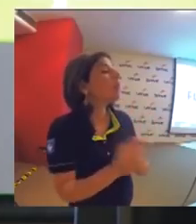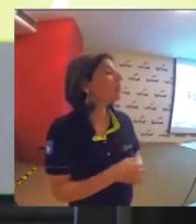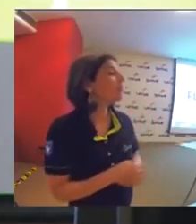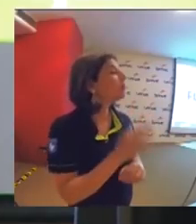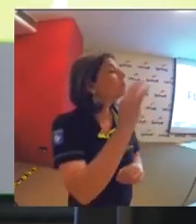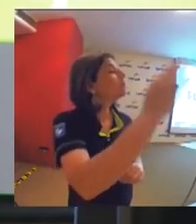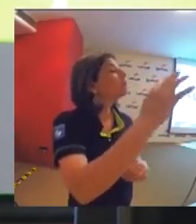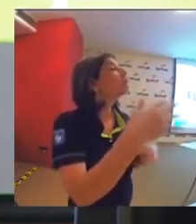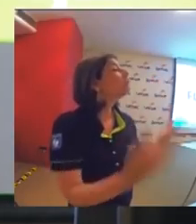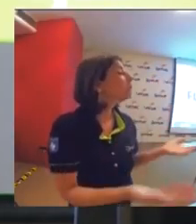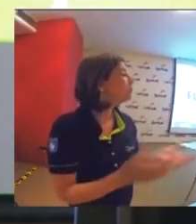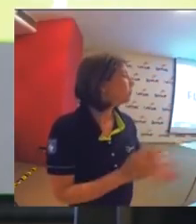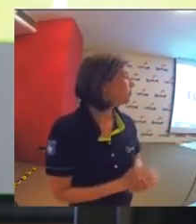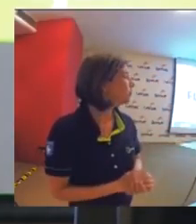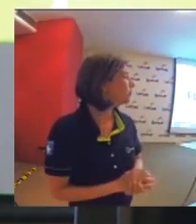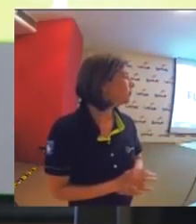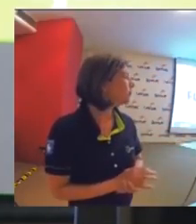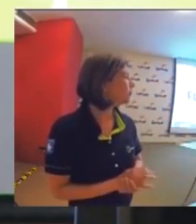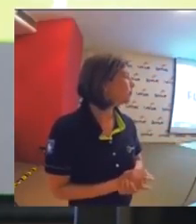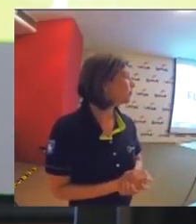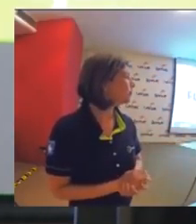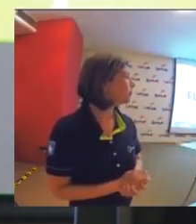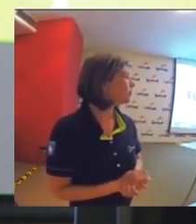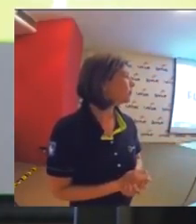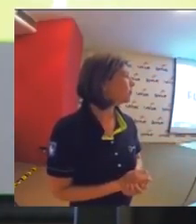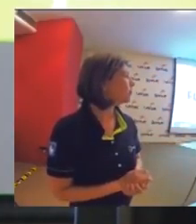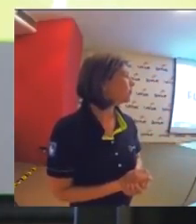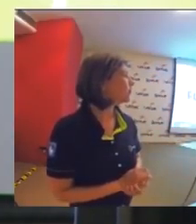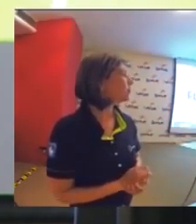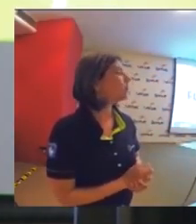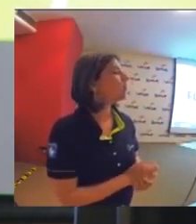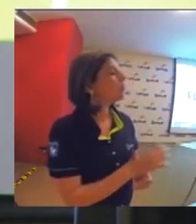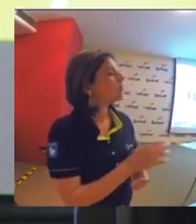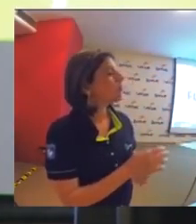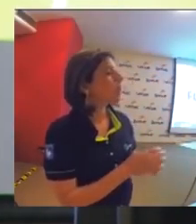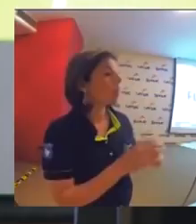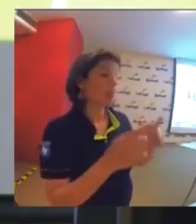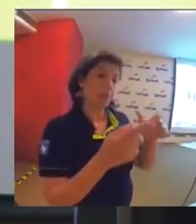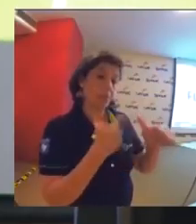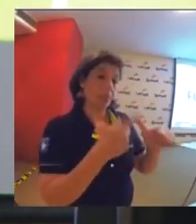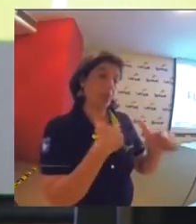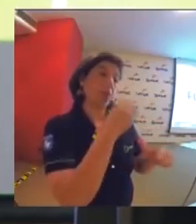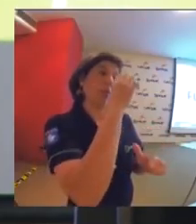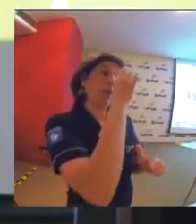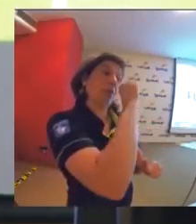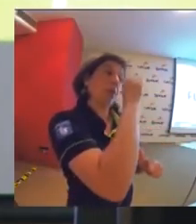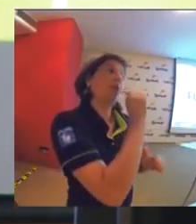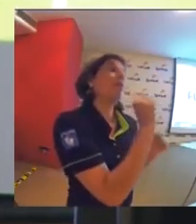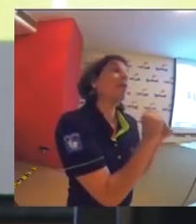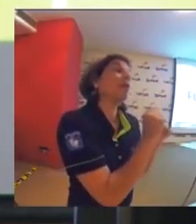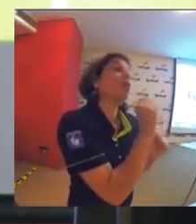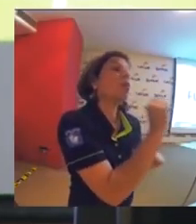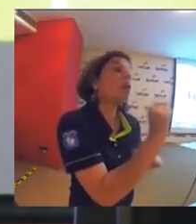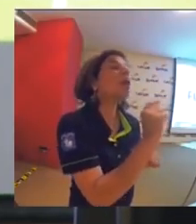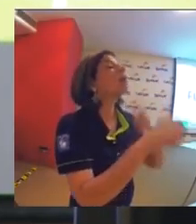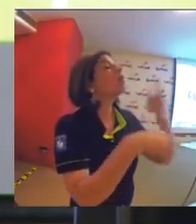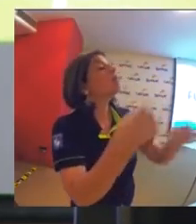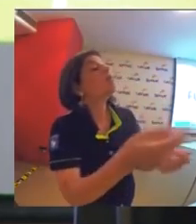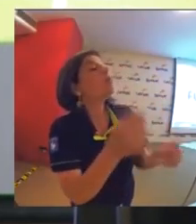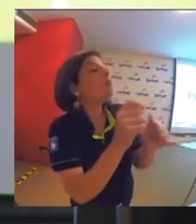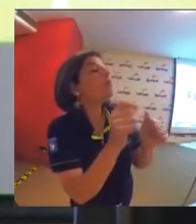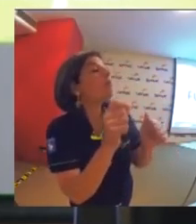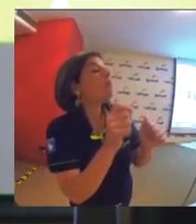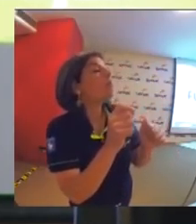primeiro pilar é o aprender a fazer, o aprender a conhecer, o segundo é o aprender a fazer. Aí o mais novo disse, a gente aqui pode fazer o que